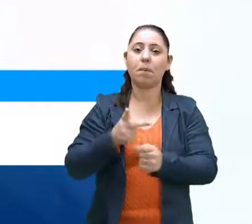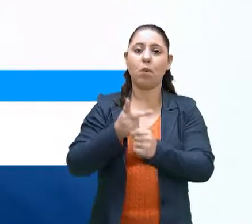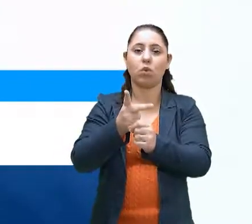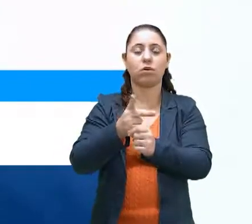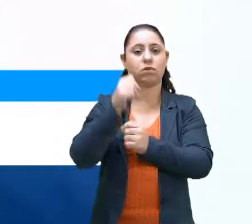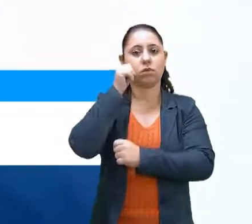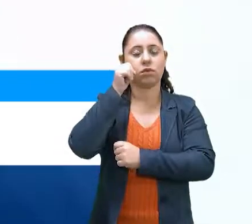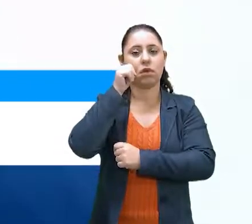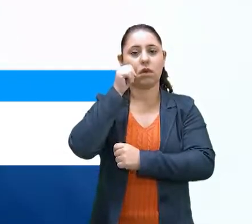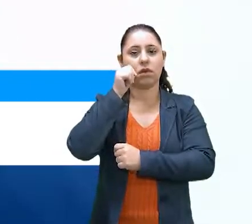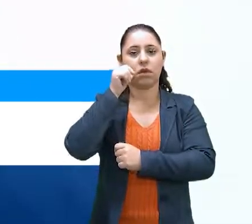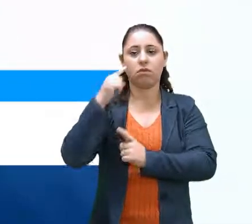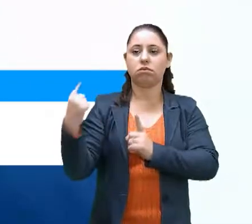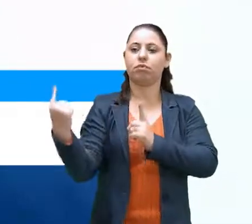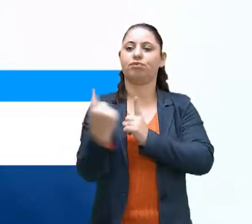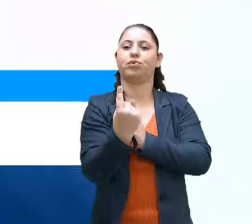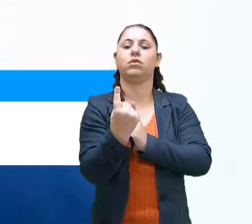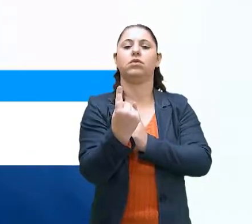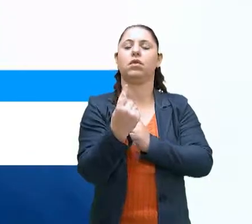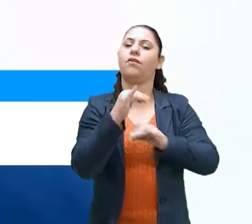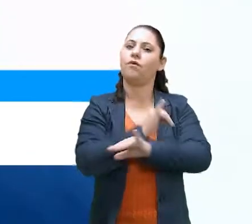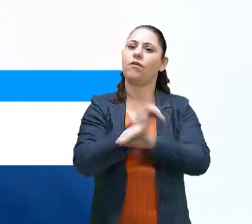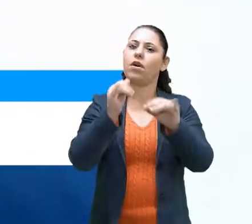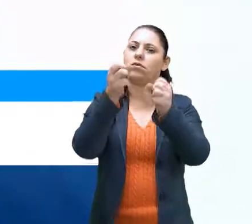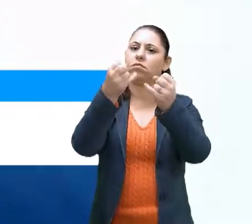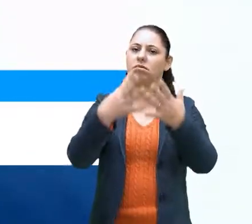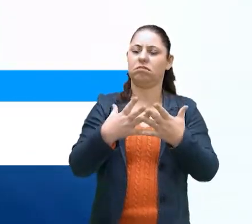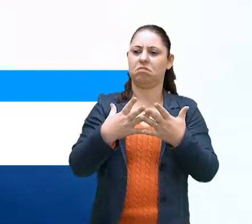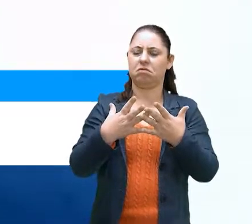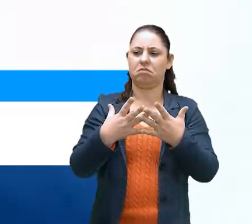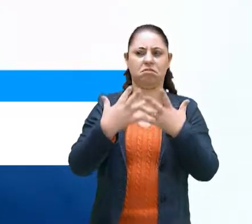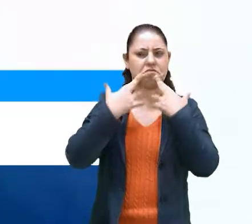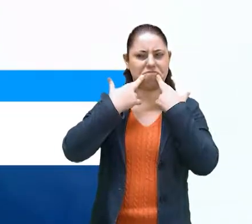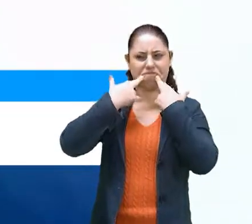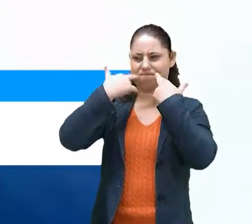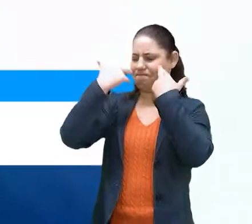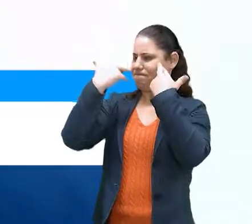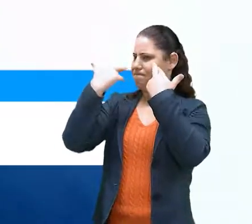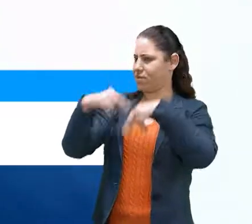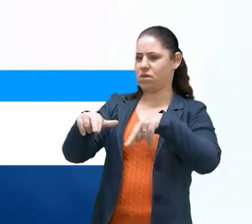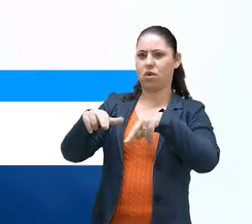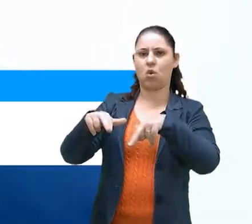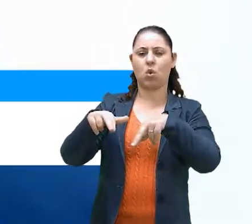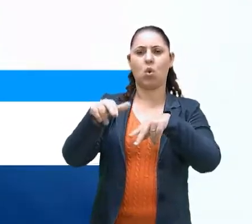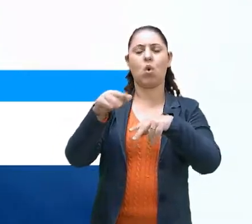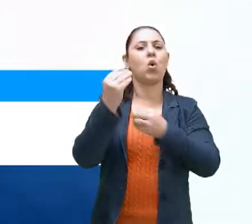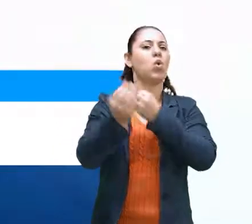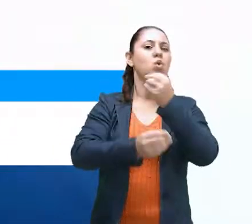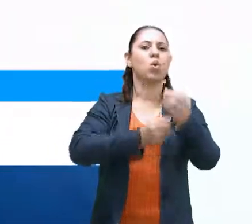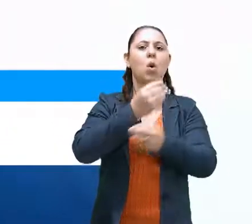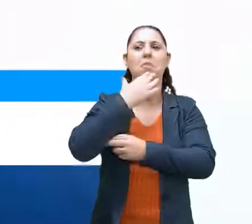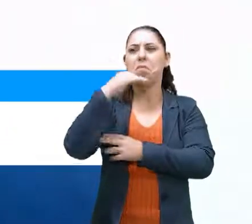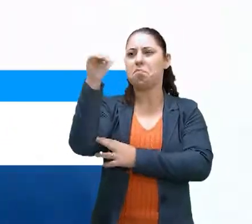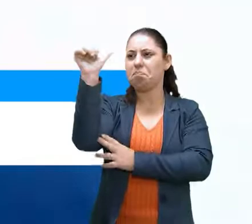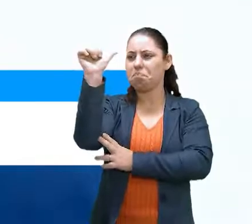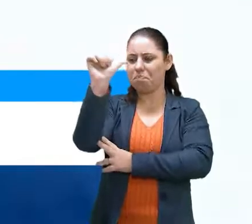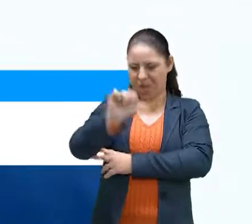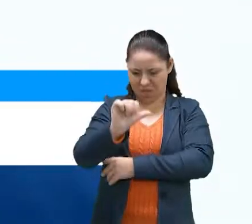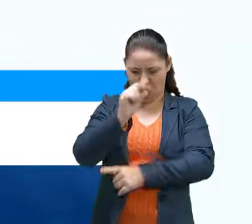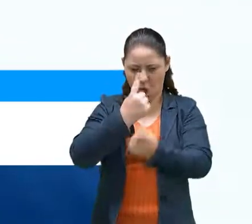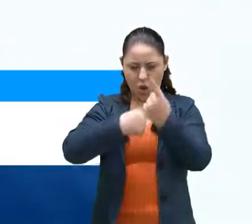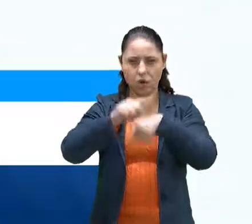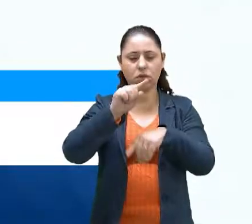Procuradoria da Mulher, vem a público manifestar veemente repúdio à exibição do filme Como se tornar o